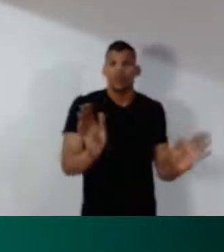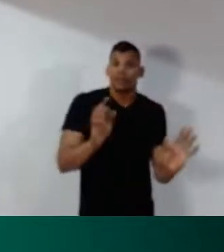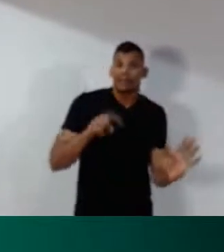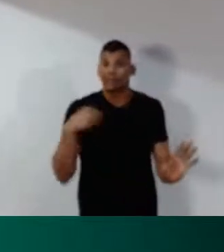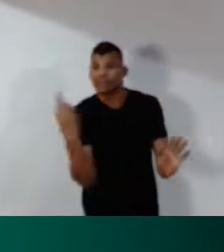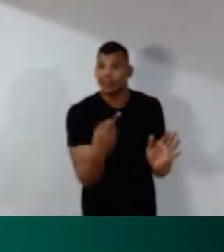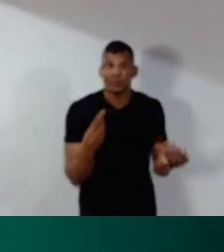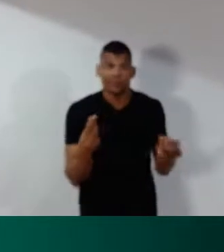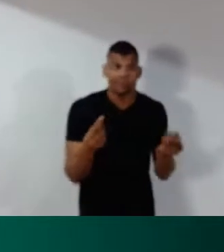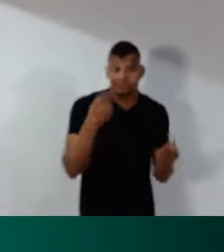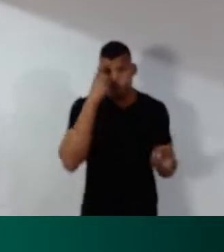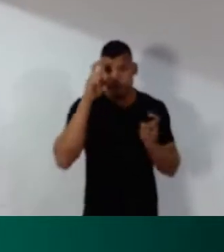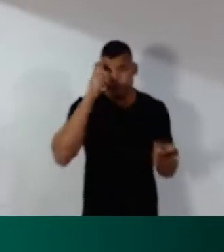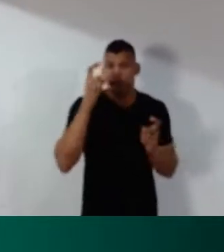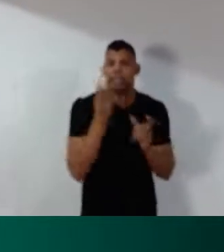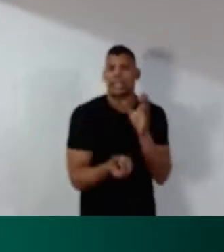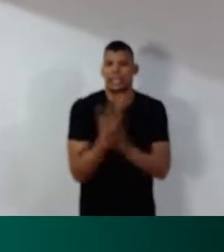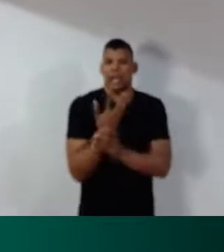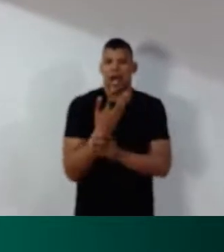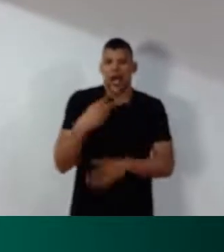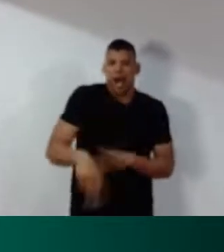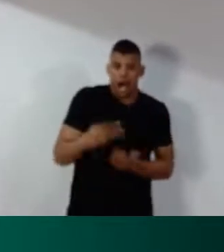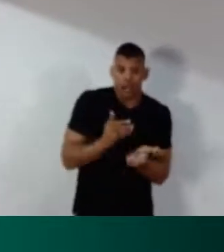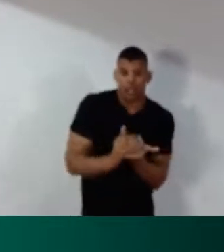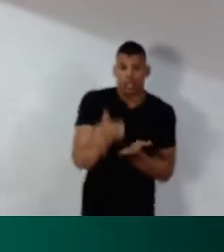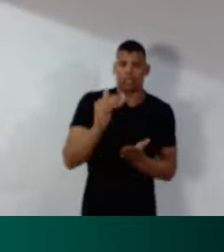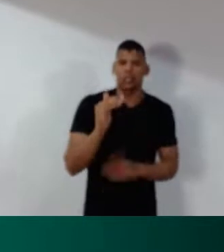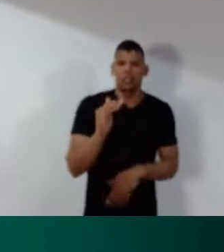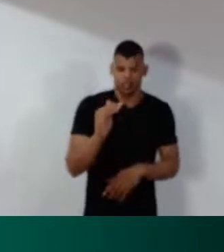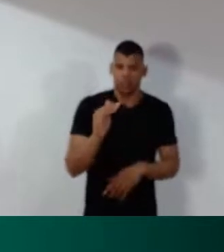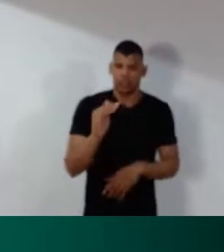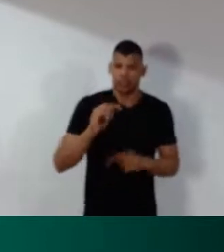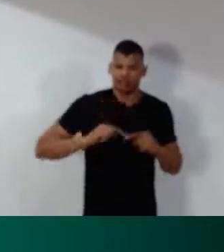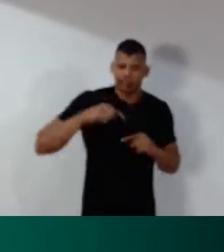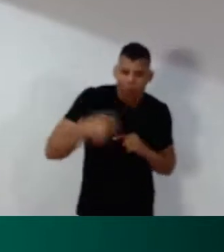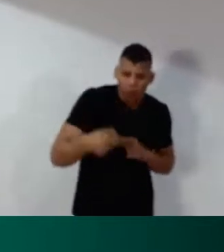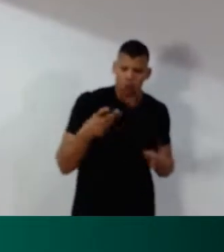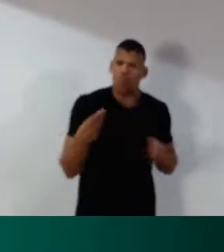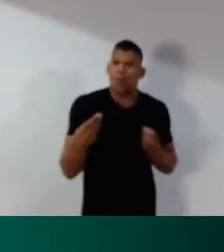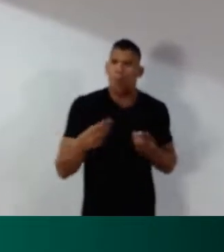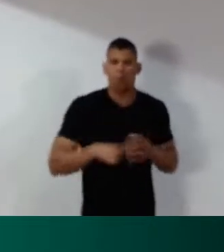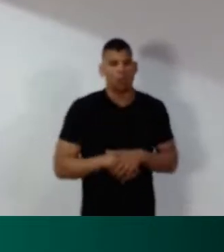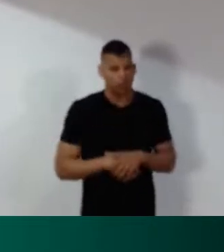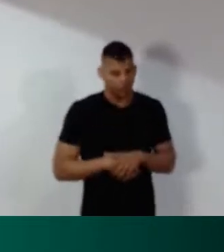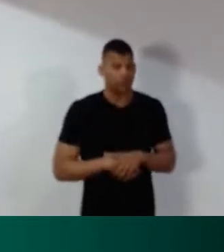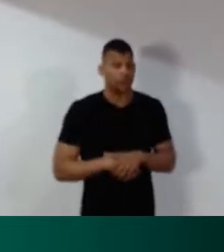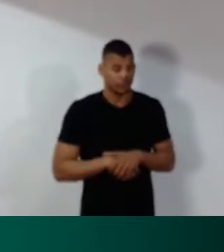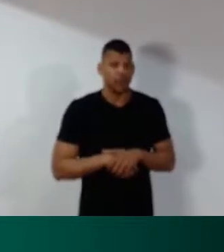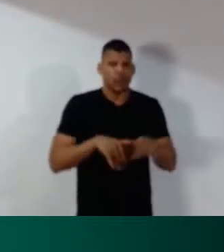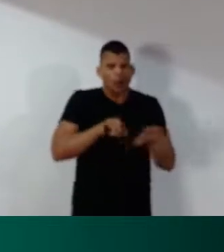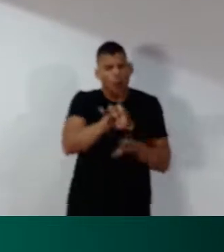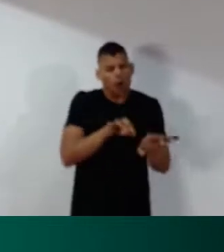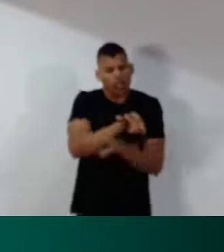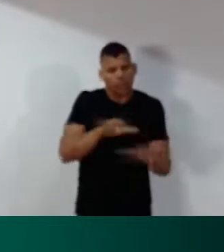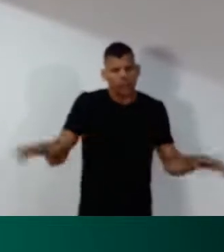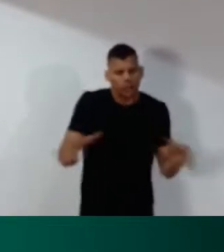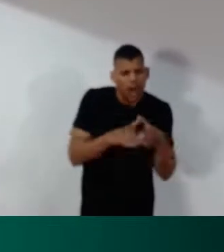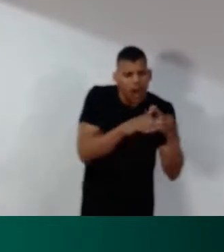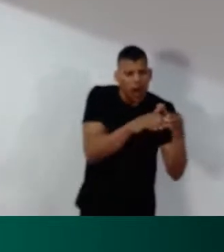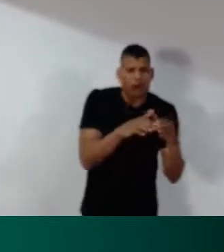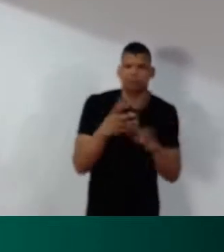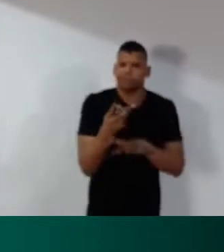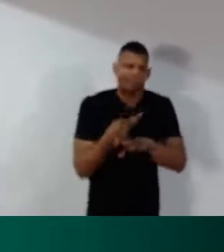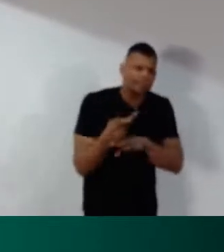sai com alguma ação daqui como é que a gente vai dar o próximo passo como é que a gente vai se organizar